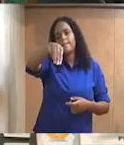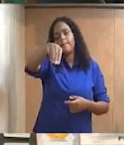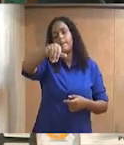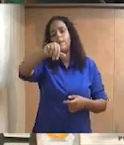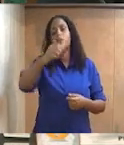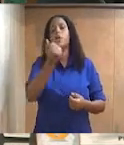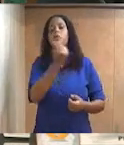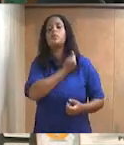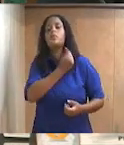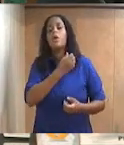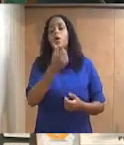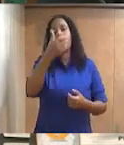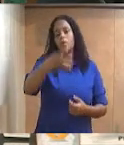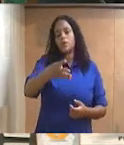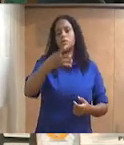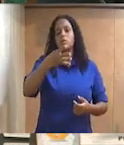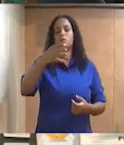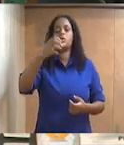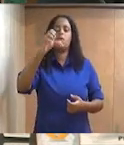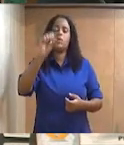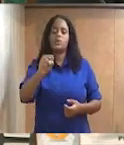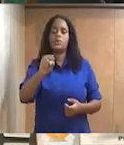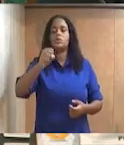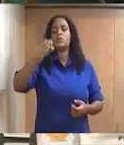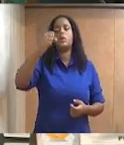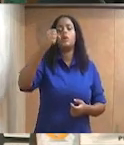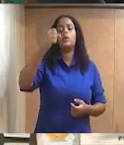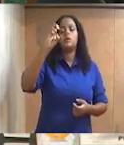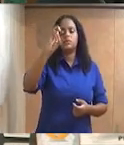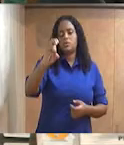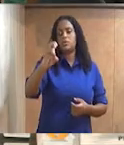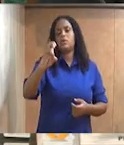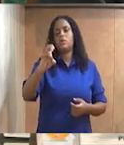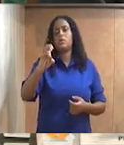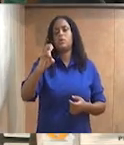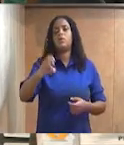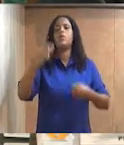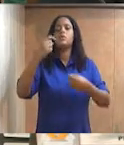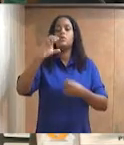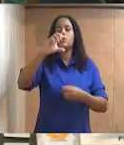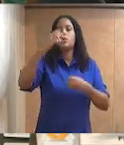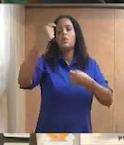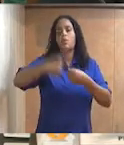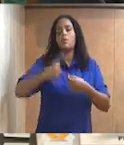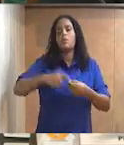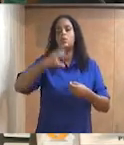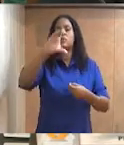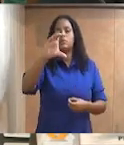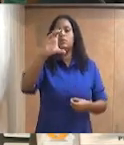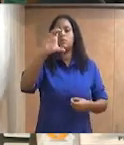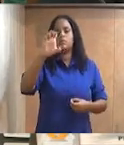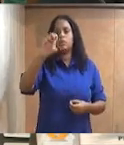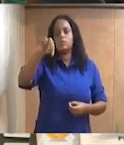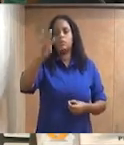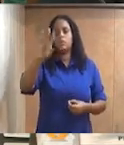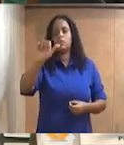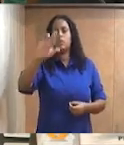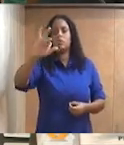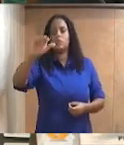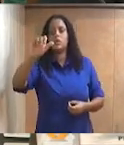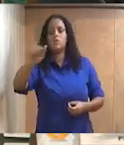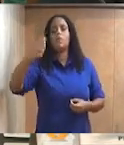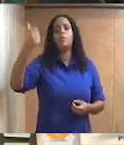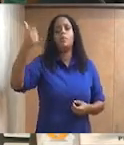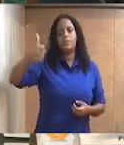número 435B, localizado no bairro Centenário, primeiro distrito desse município.